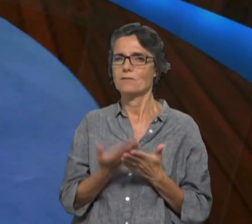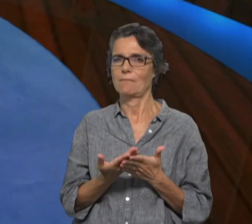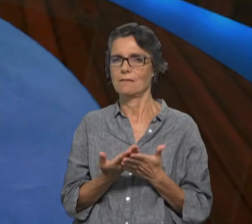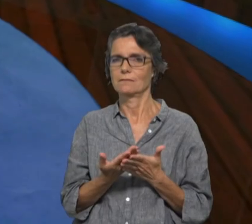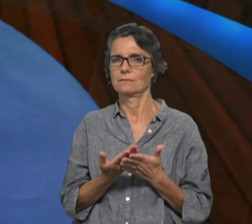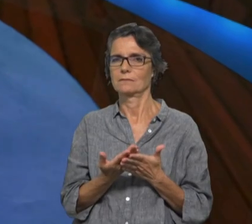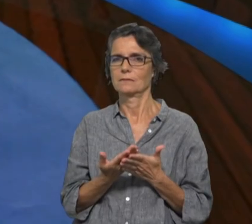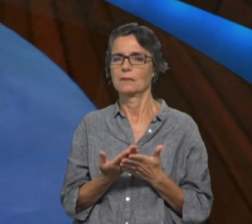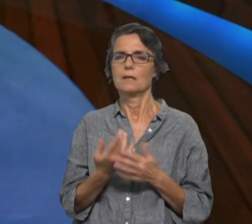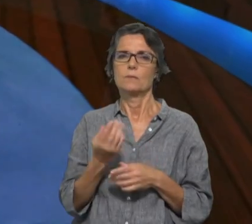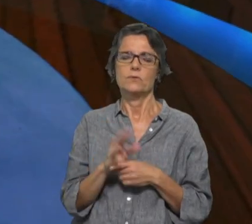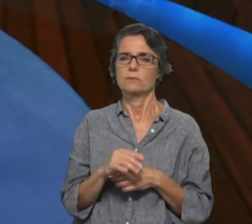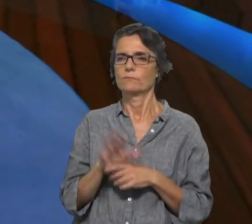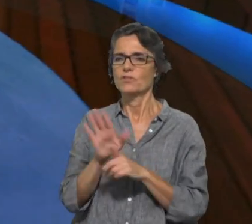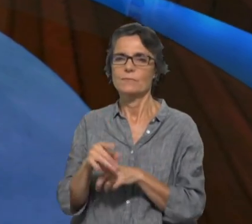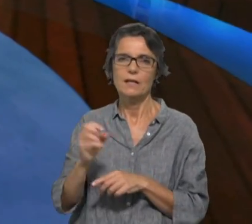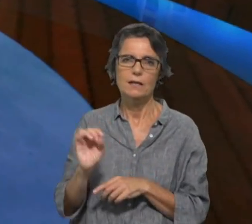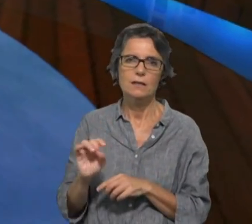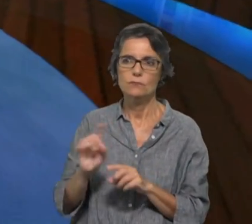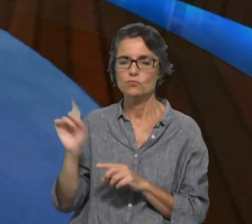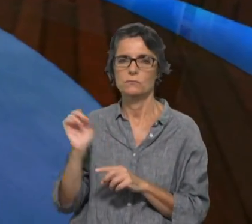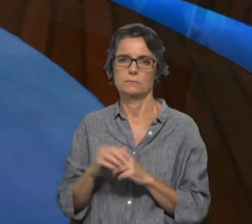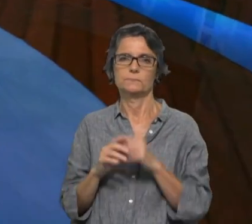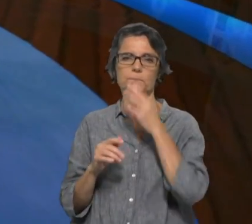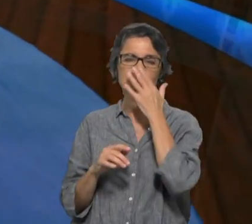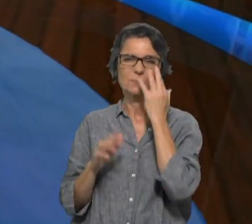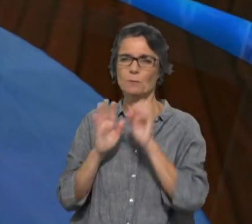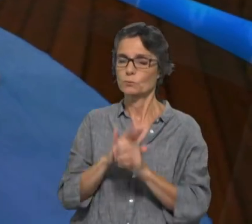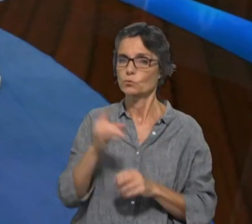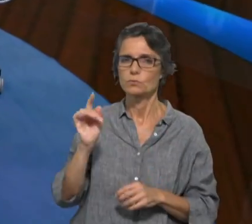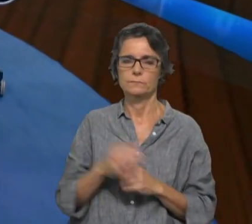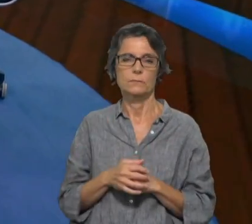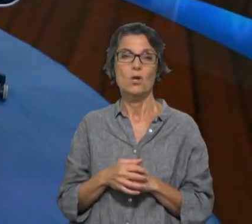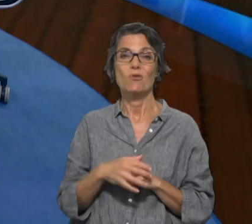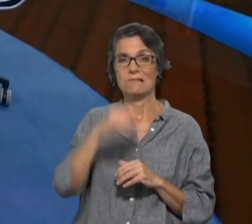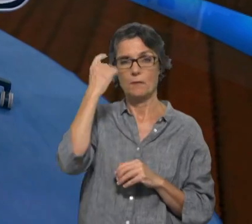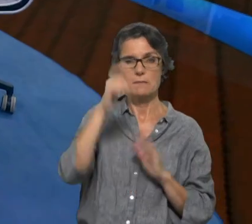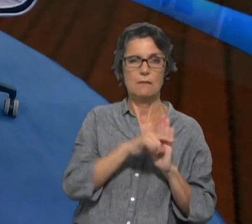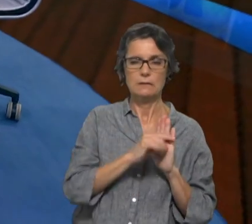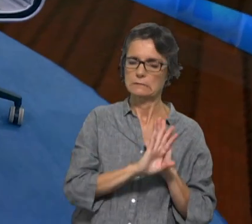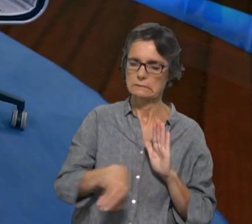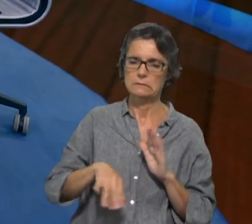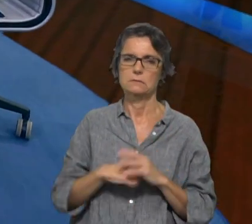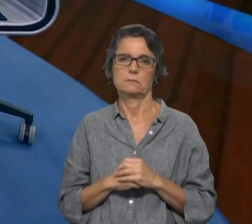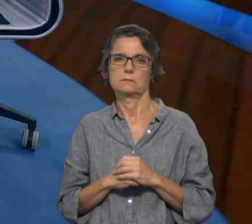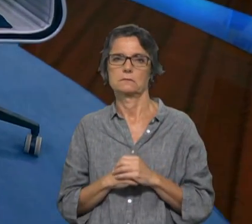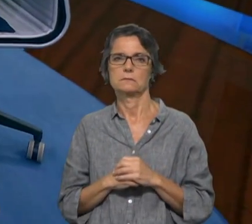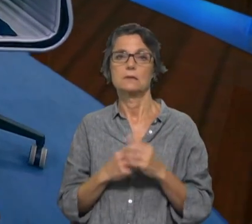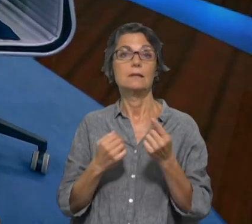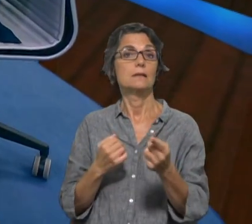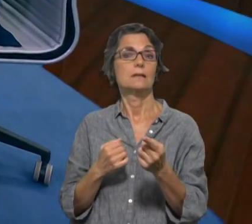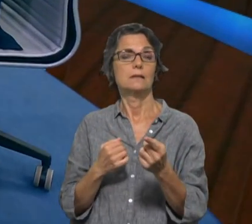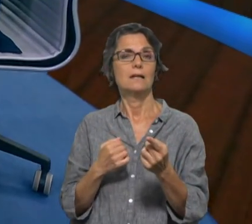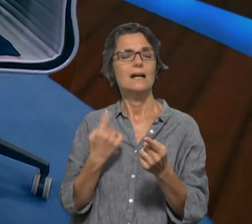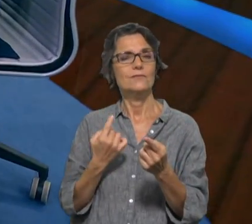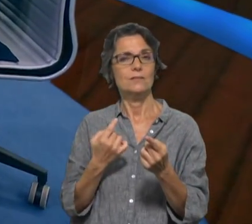Não discriminarmos, não fazermos exceção de pessoas, não sermos preconceituosos. E muitas vezes, infelizmente, sabemos que mesmo